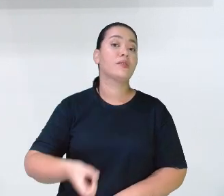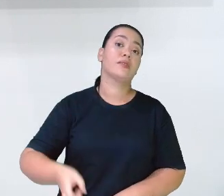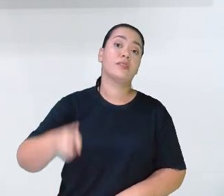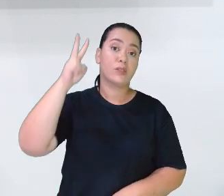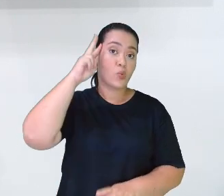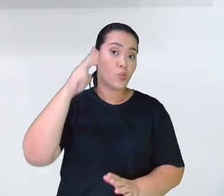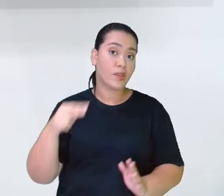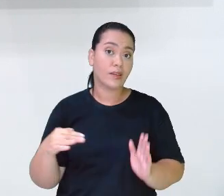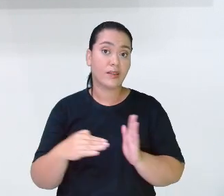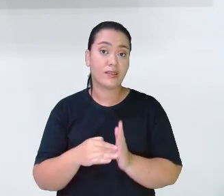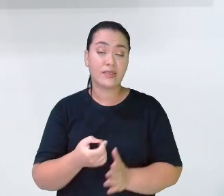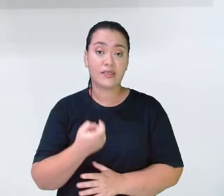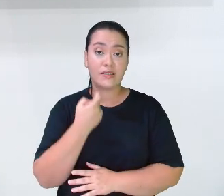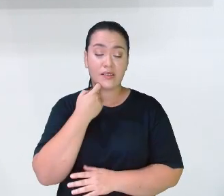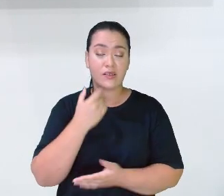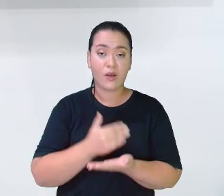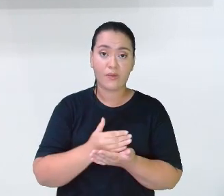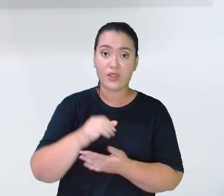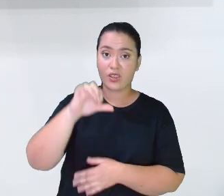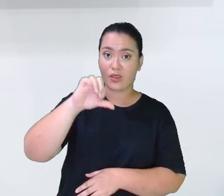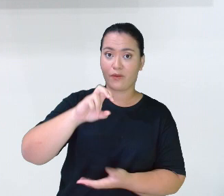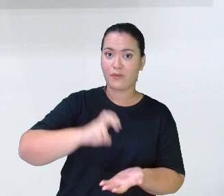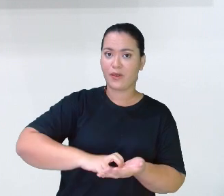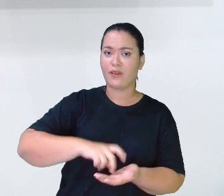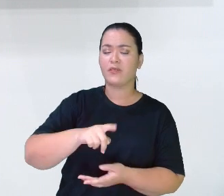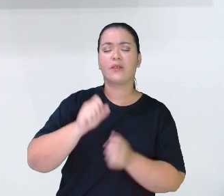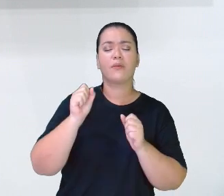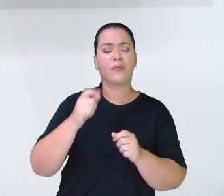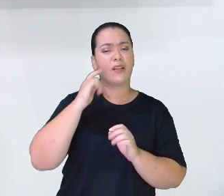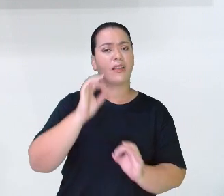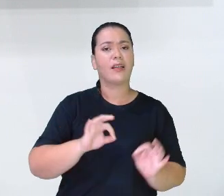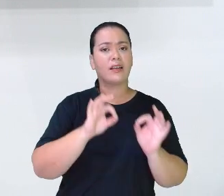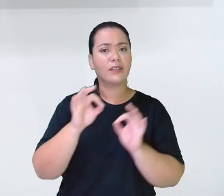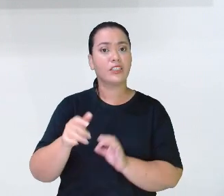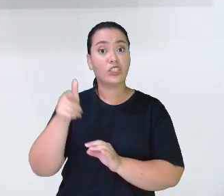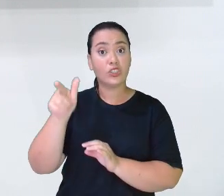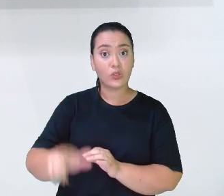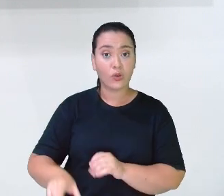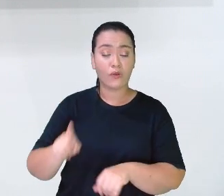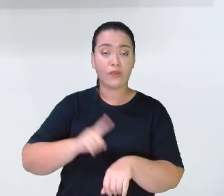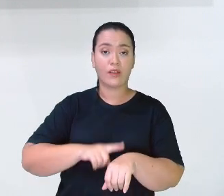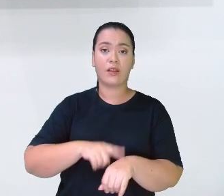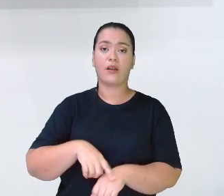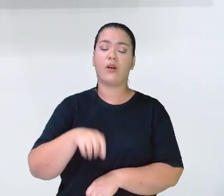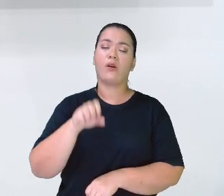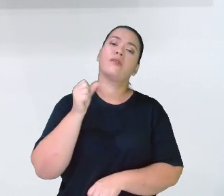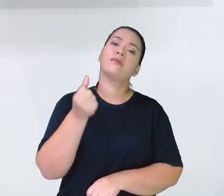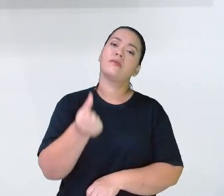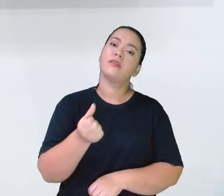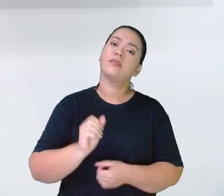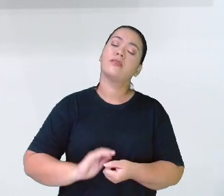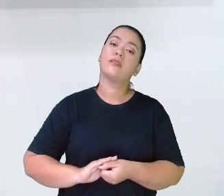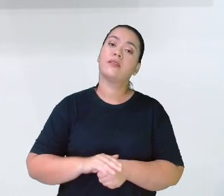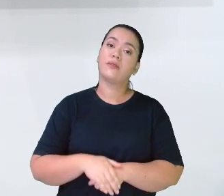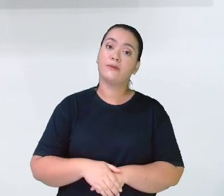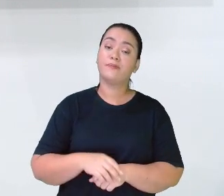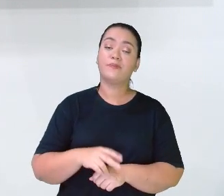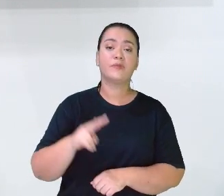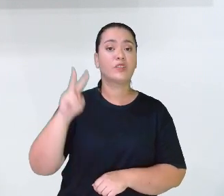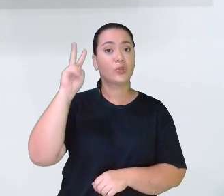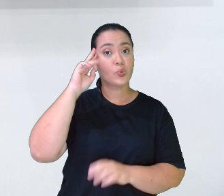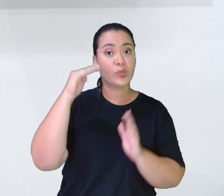a sexta-feira, às 9 horas, e você pode assistir a nossa reprise também às 18 horas, sempre de segunda a